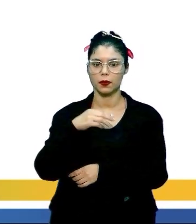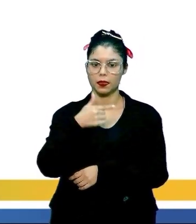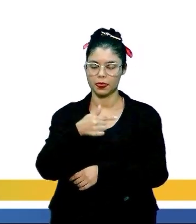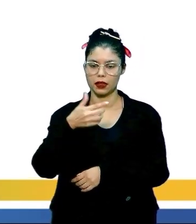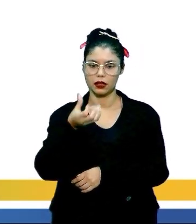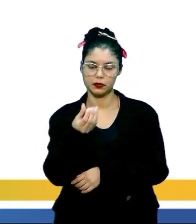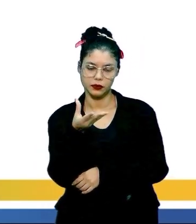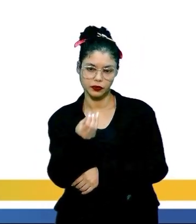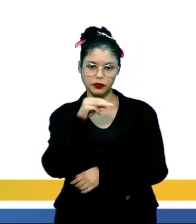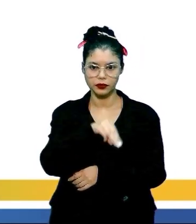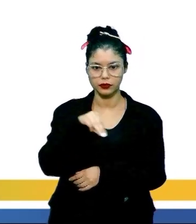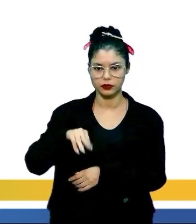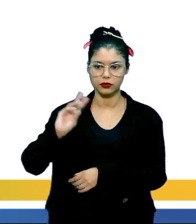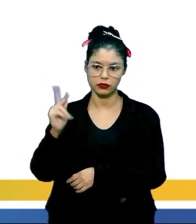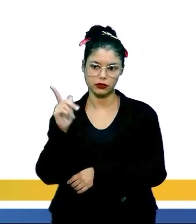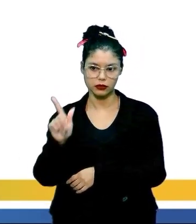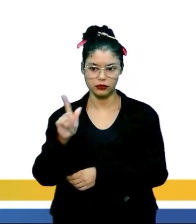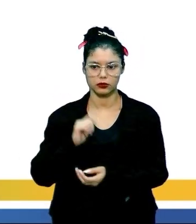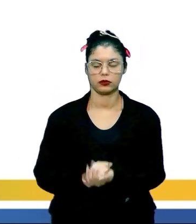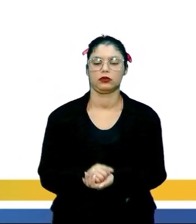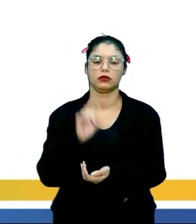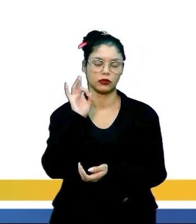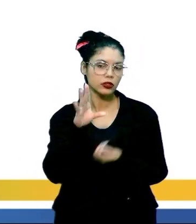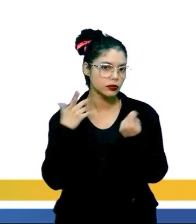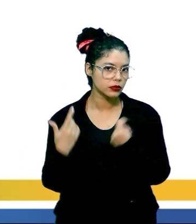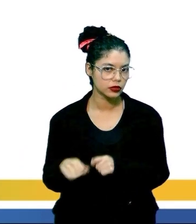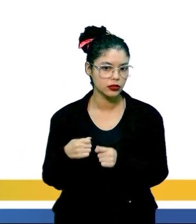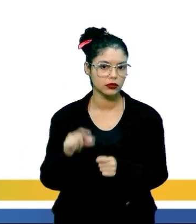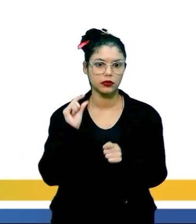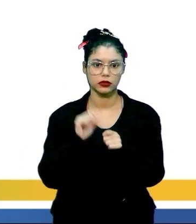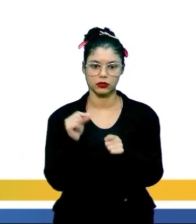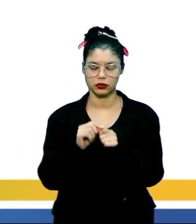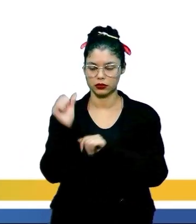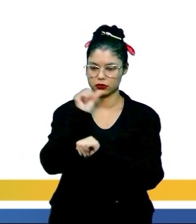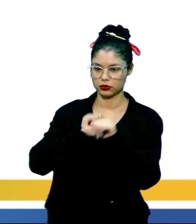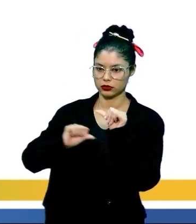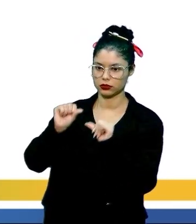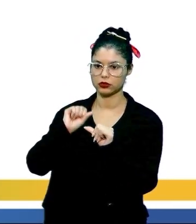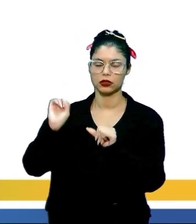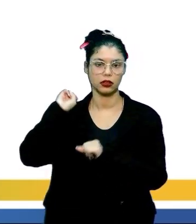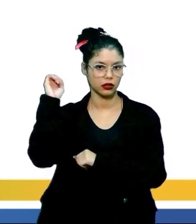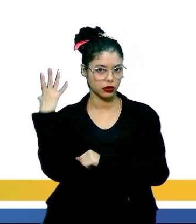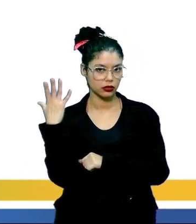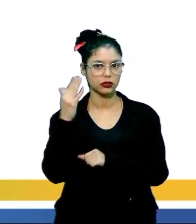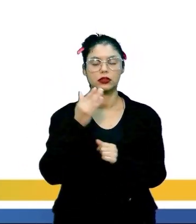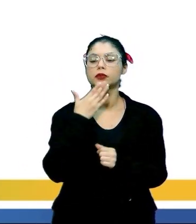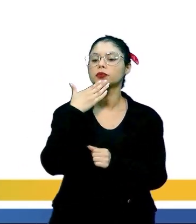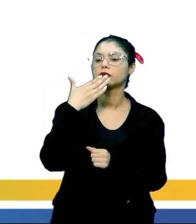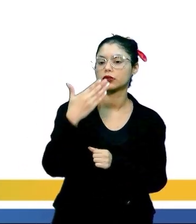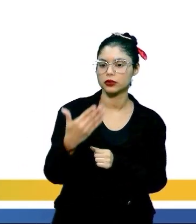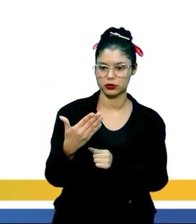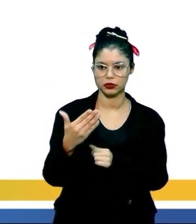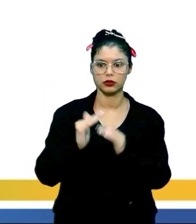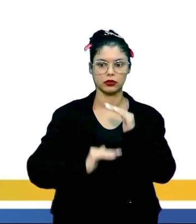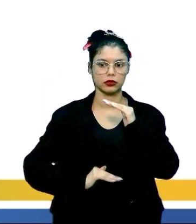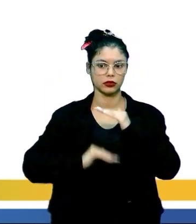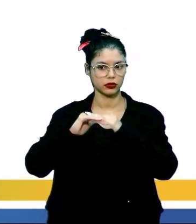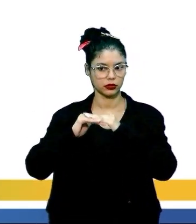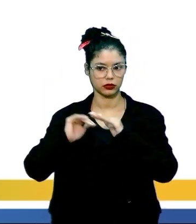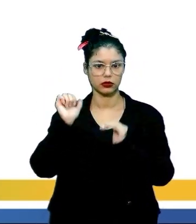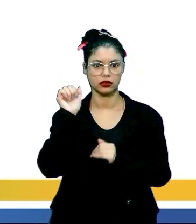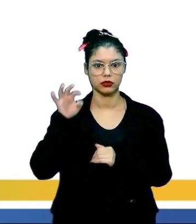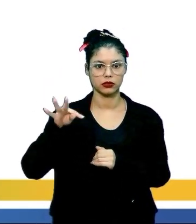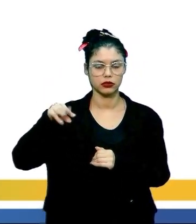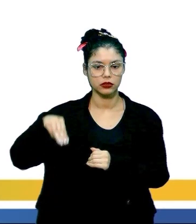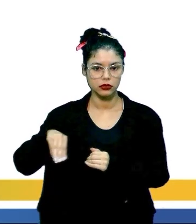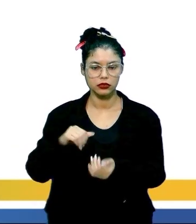760 milímetros de mercúrio. Só será necessário fazer uma transformação caso uma questão peça a pressão em